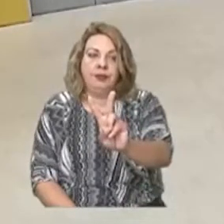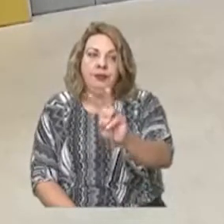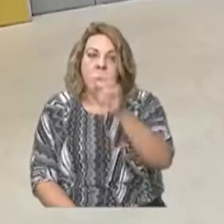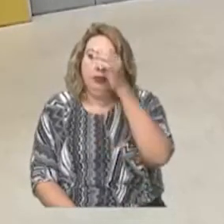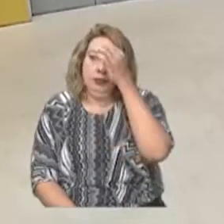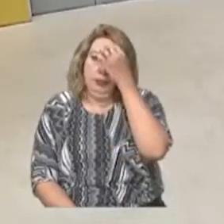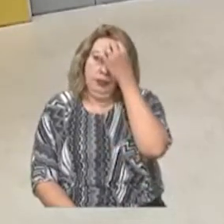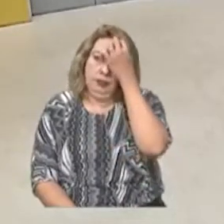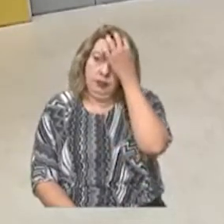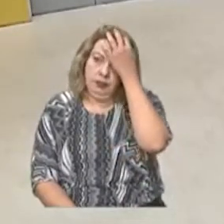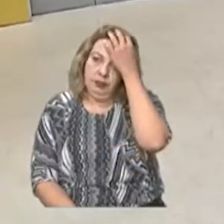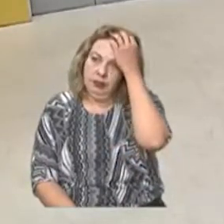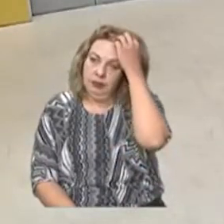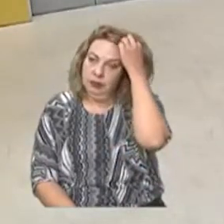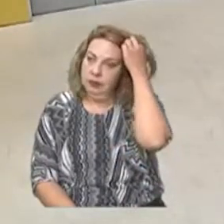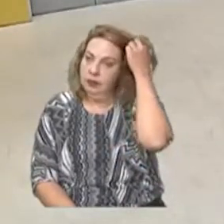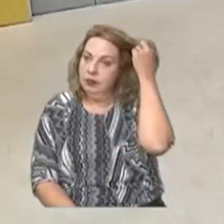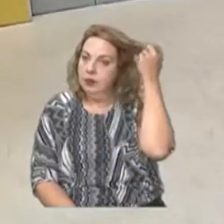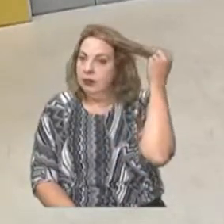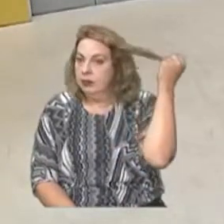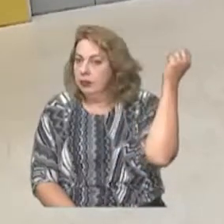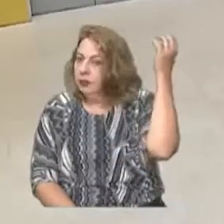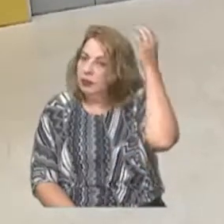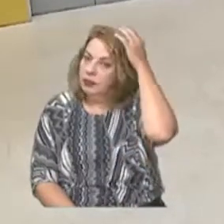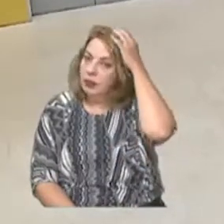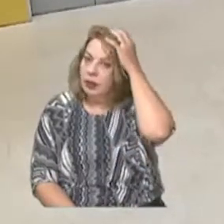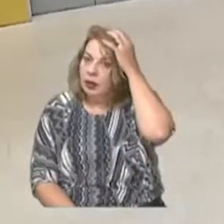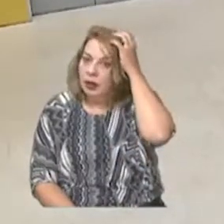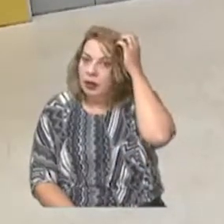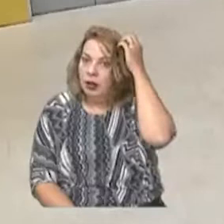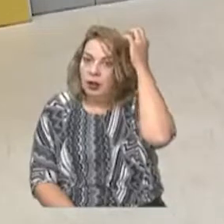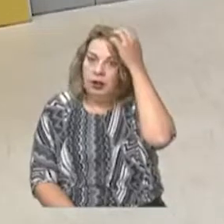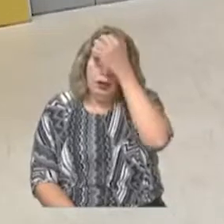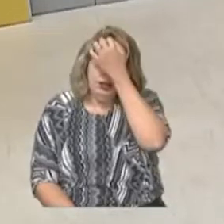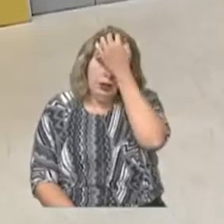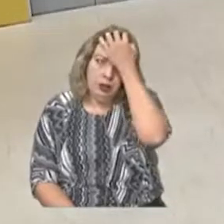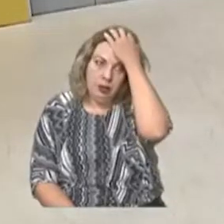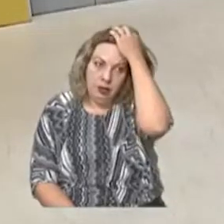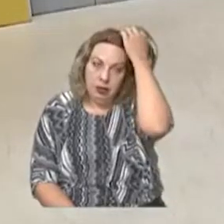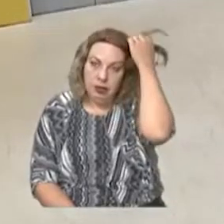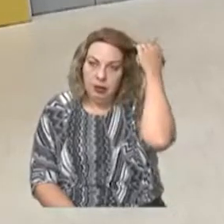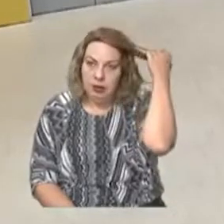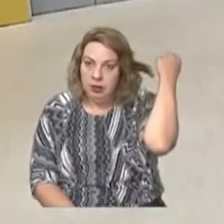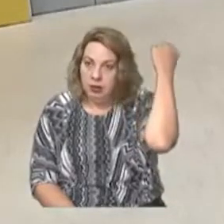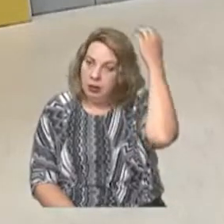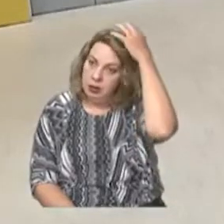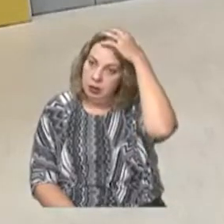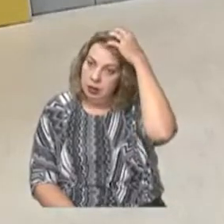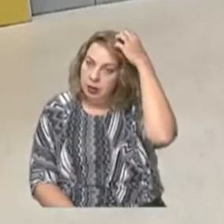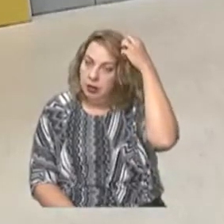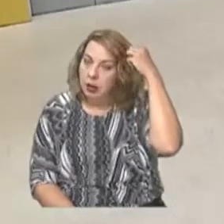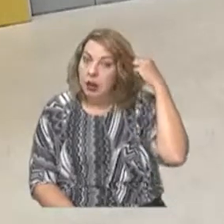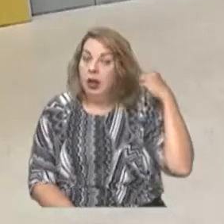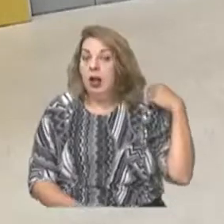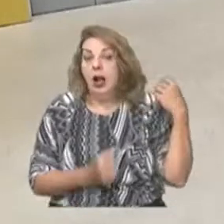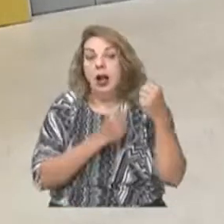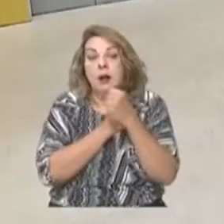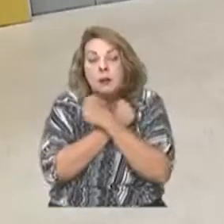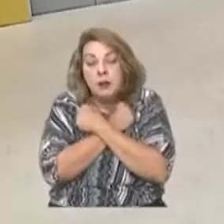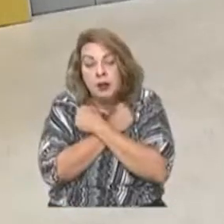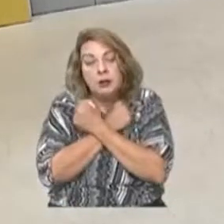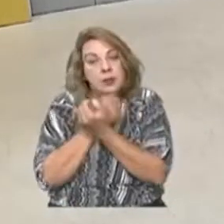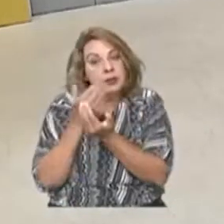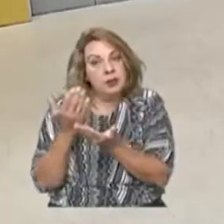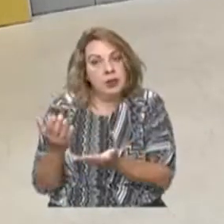nosso Lohan, é o nosso Jojó. 2 em 1, né, Júnior? Isso, abraço pra vocês, meus queridos, um